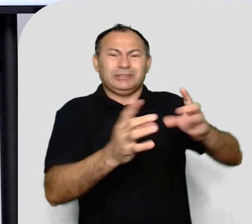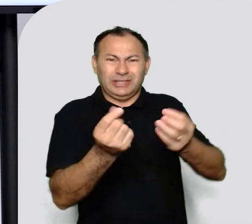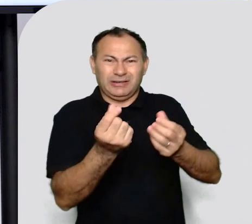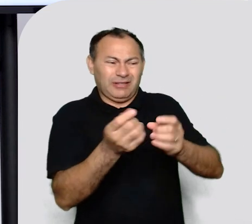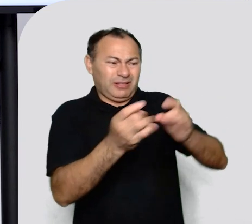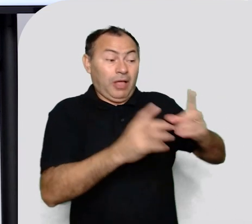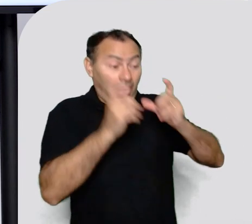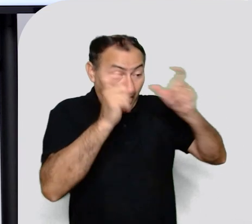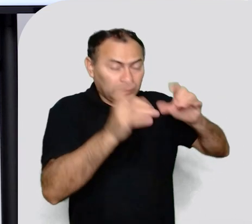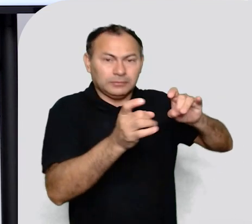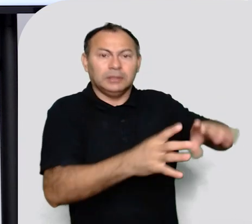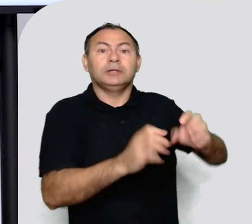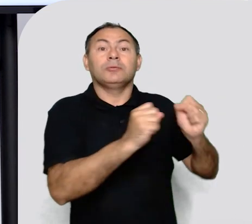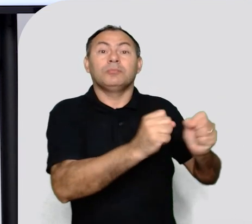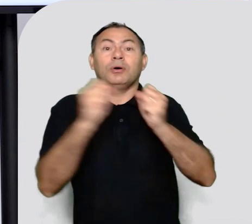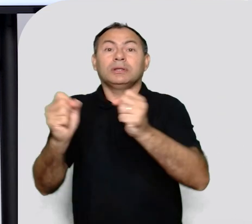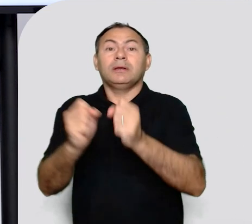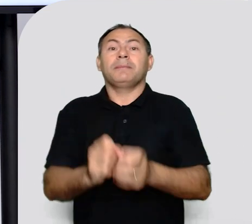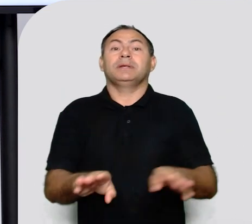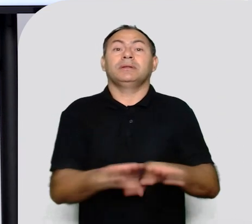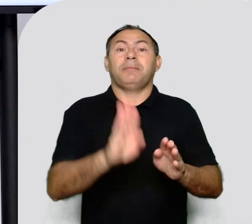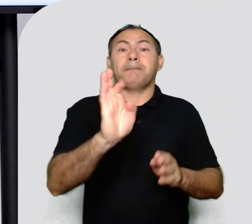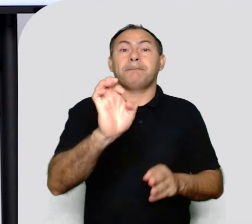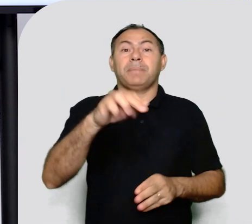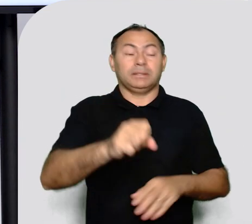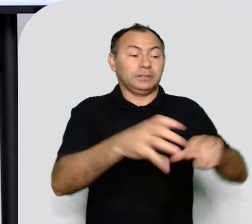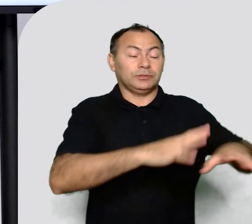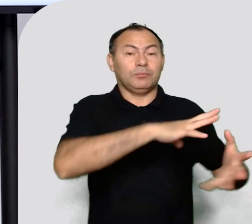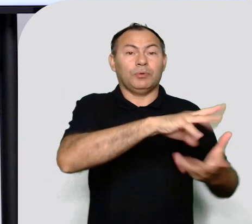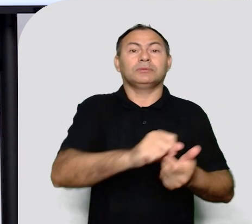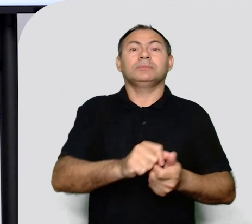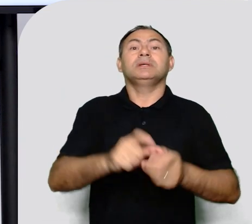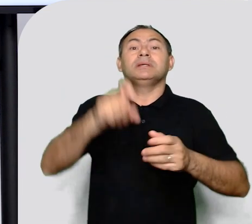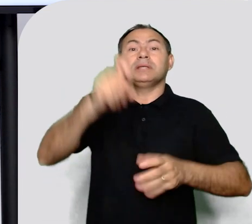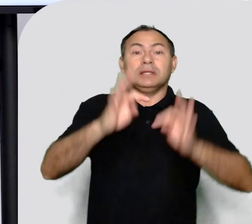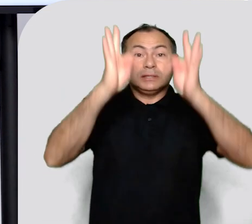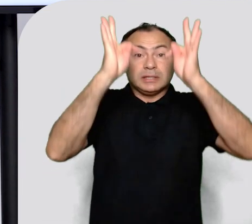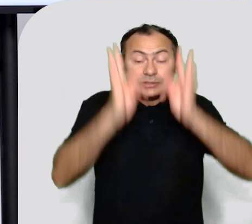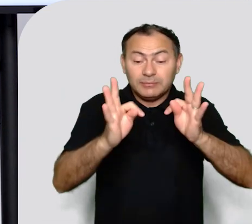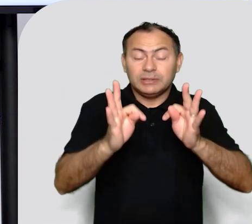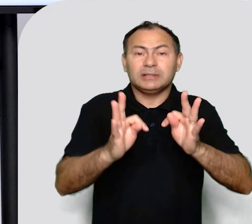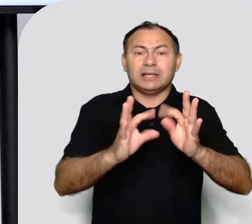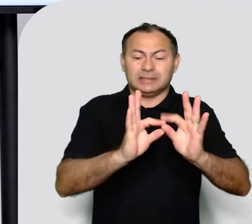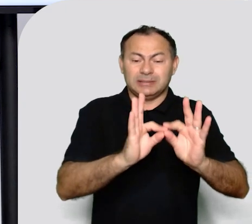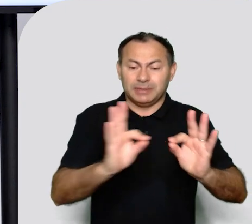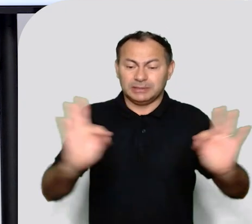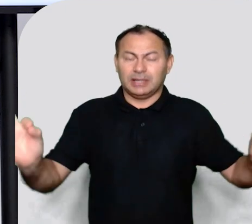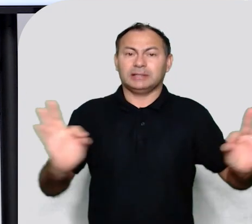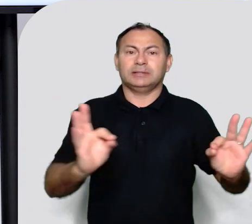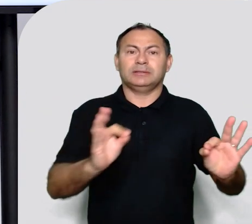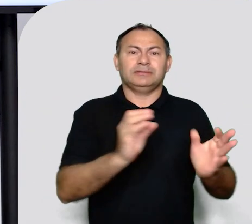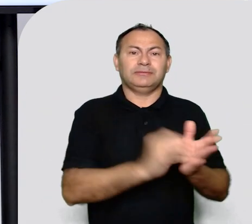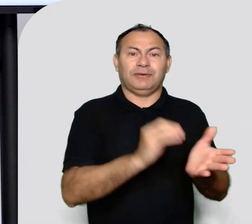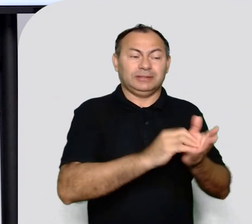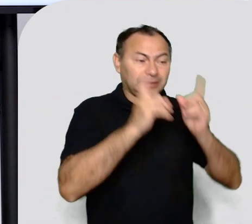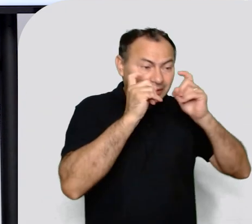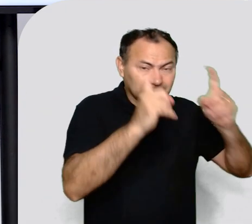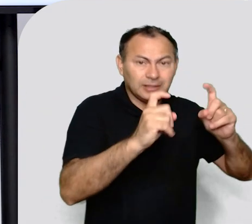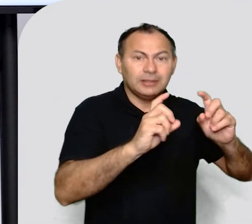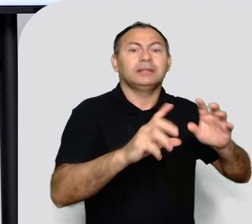dinheiro, do poder e dos bens deste mundo e ser testemunha da pobreza,